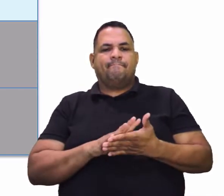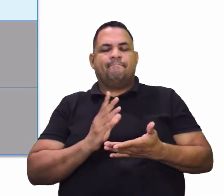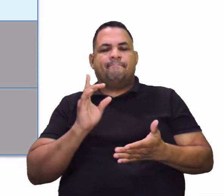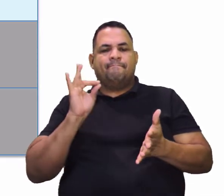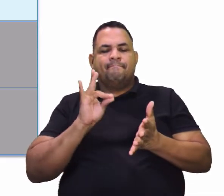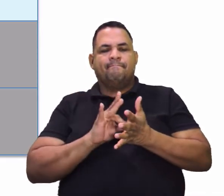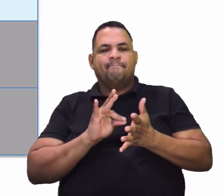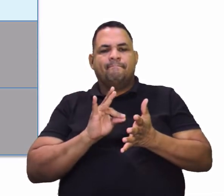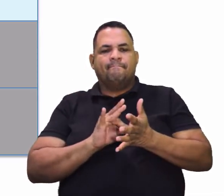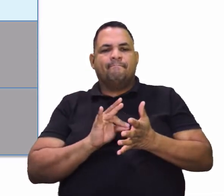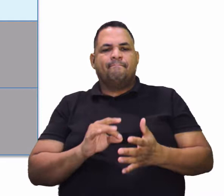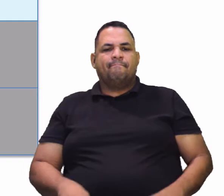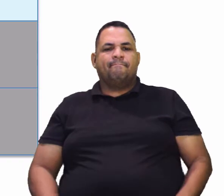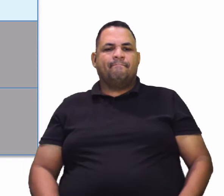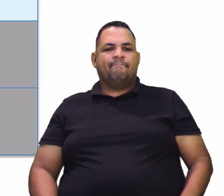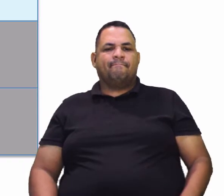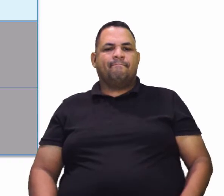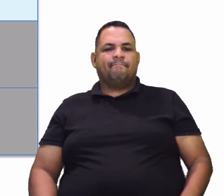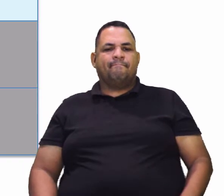na verdade ele